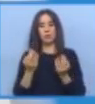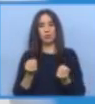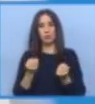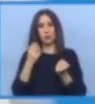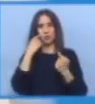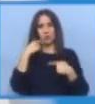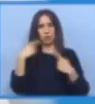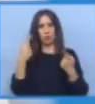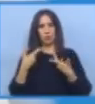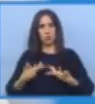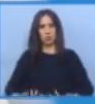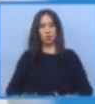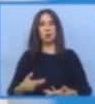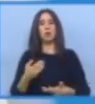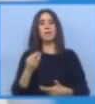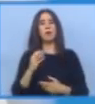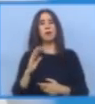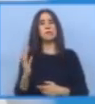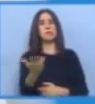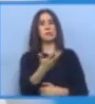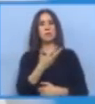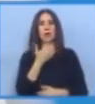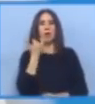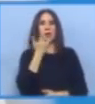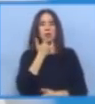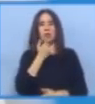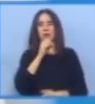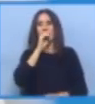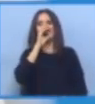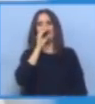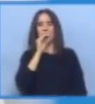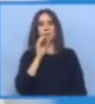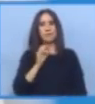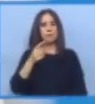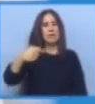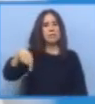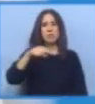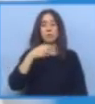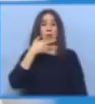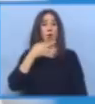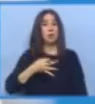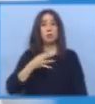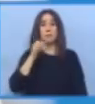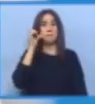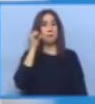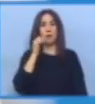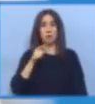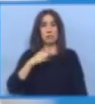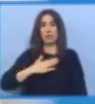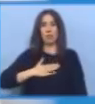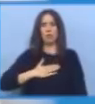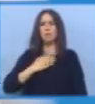pés. E como eles, na sua alegria e admiração, não queriam ainda acreditar,